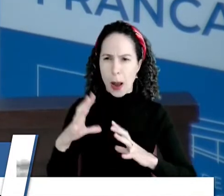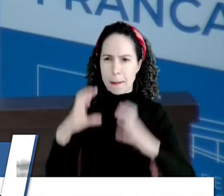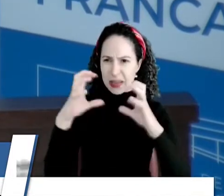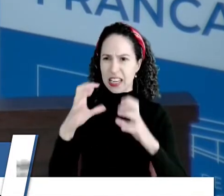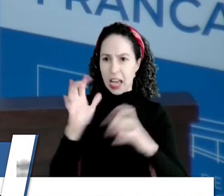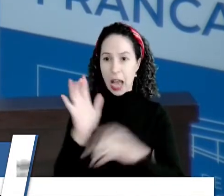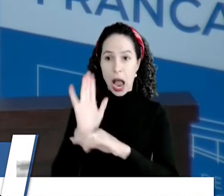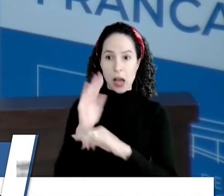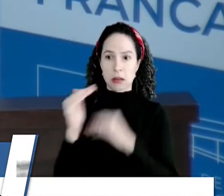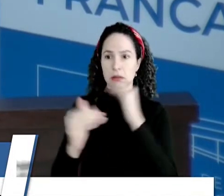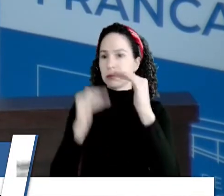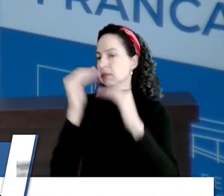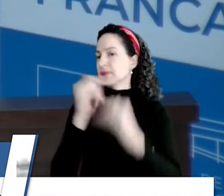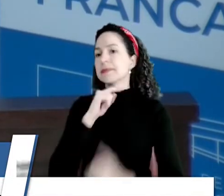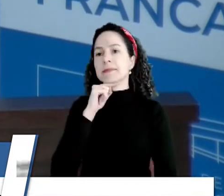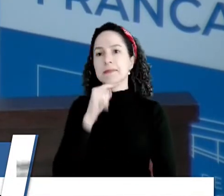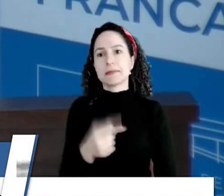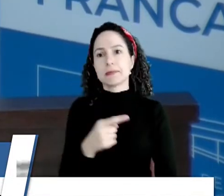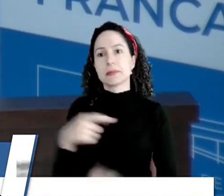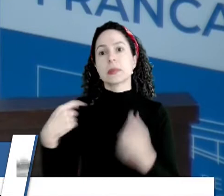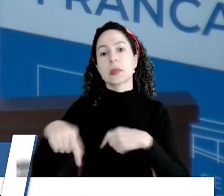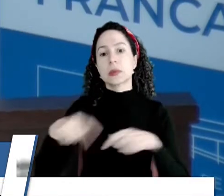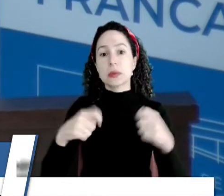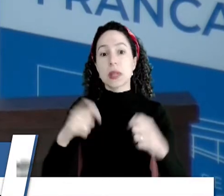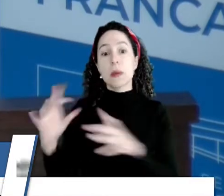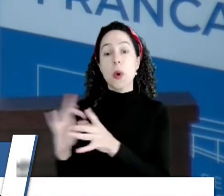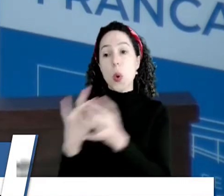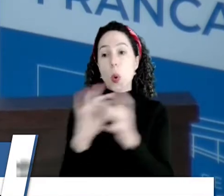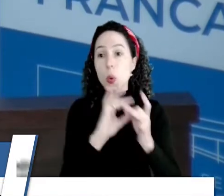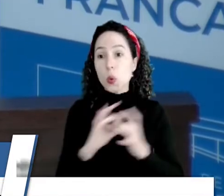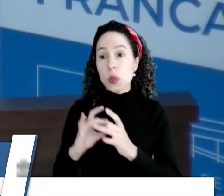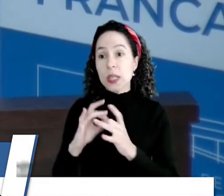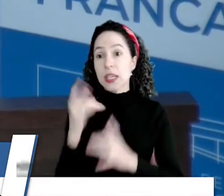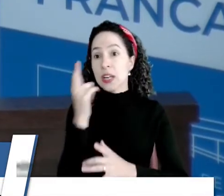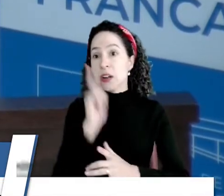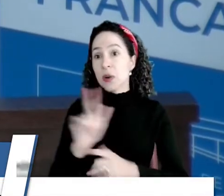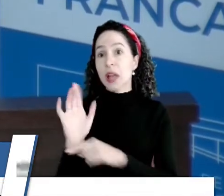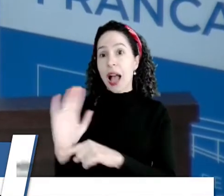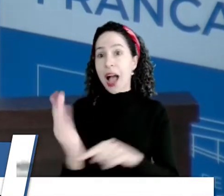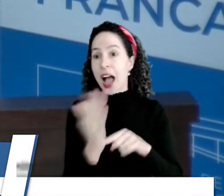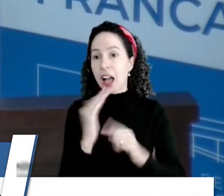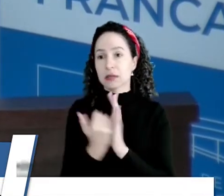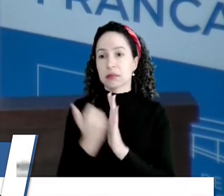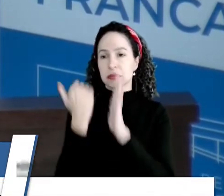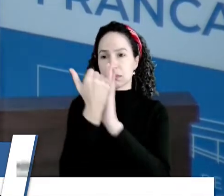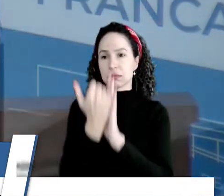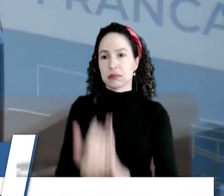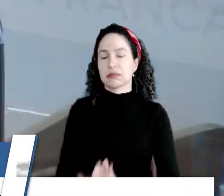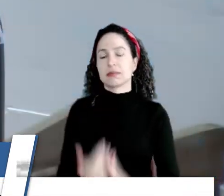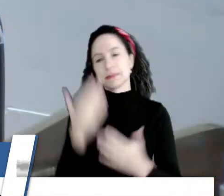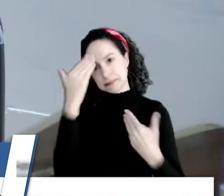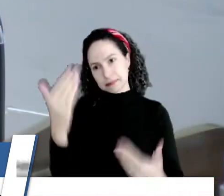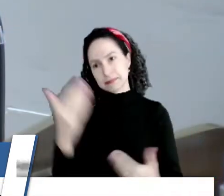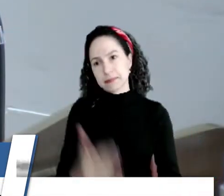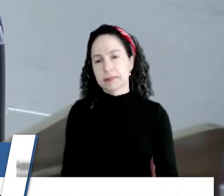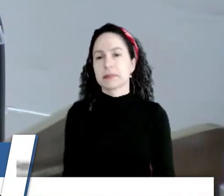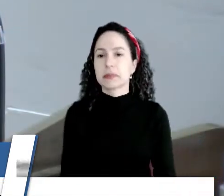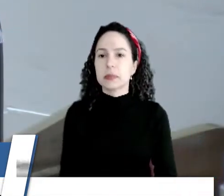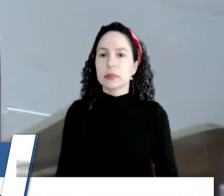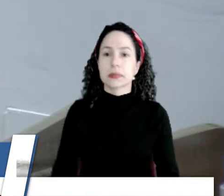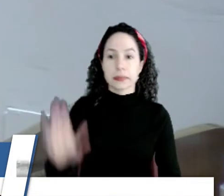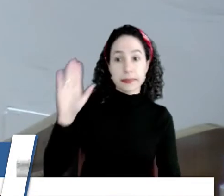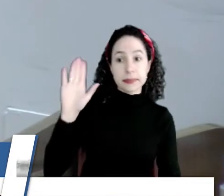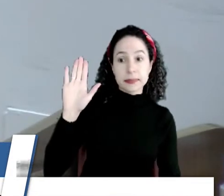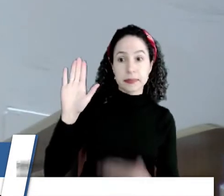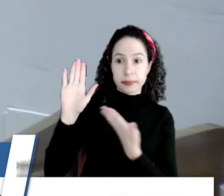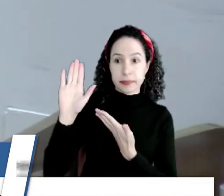unir para ajudar mais. Obrigada. Peço a palavra, presidente. A palavra, vereador Daniel Bass.